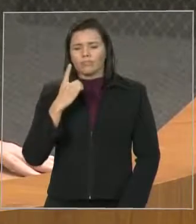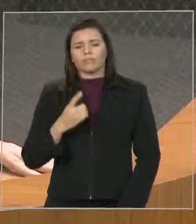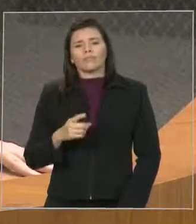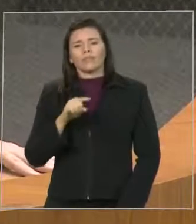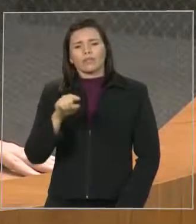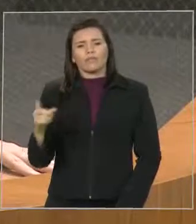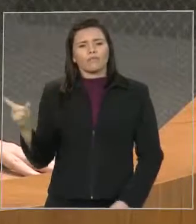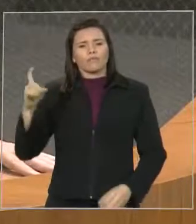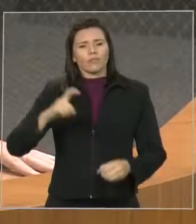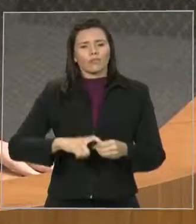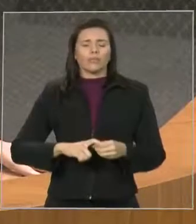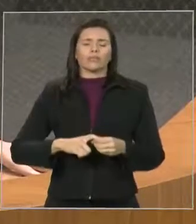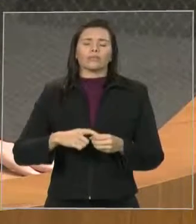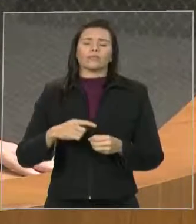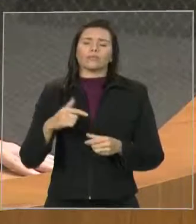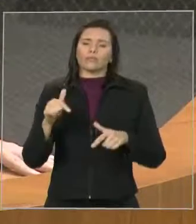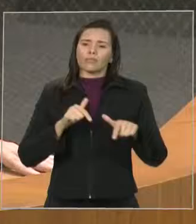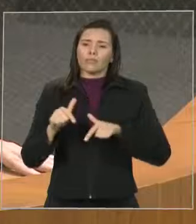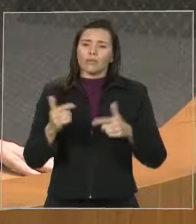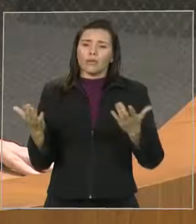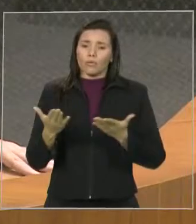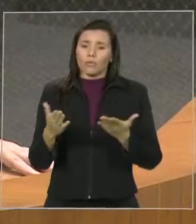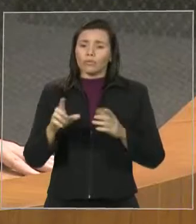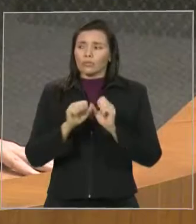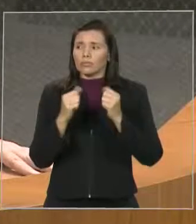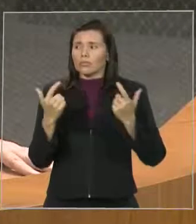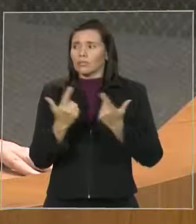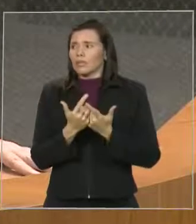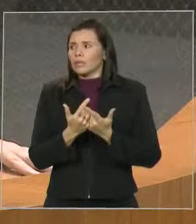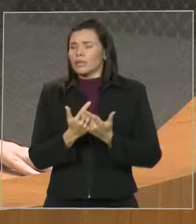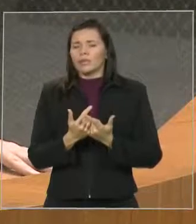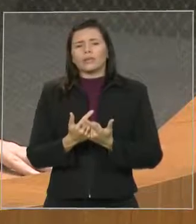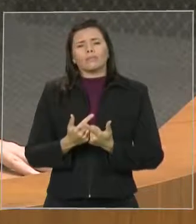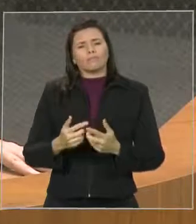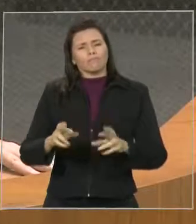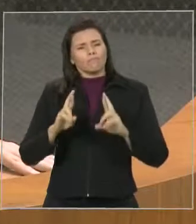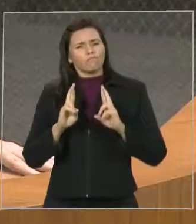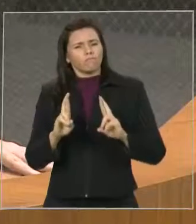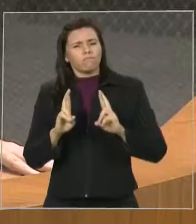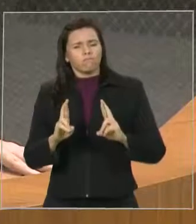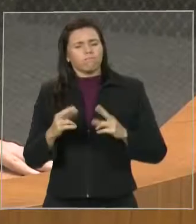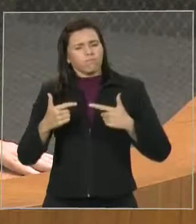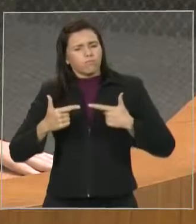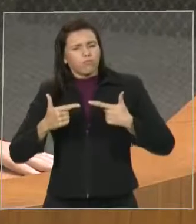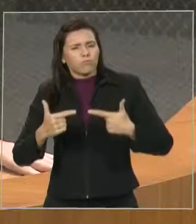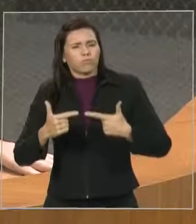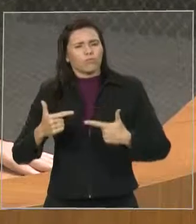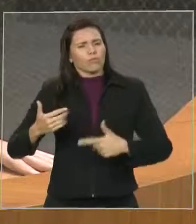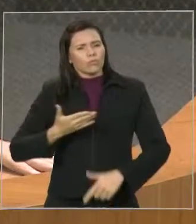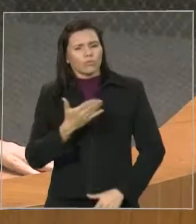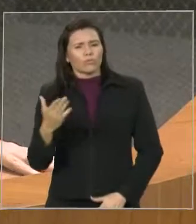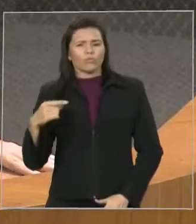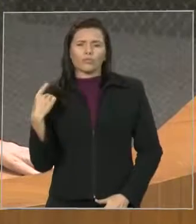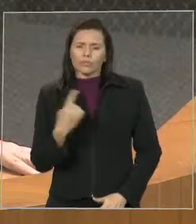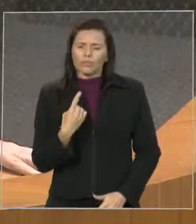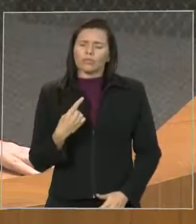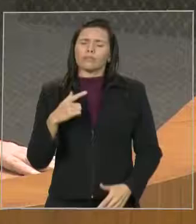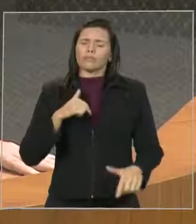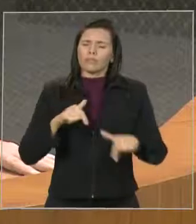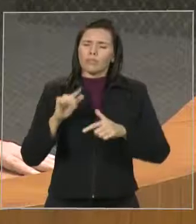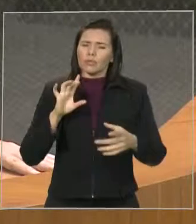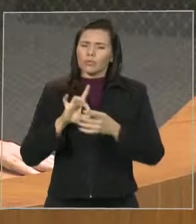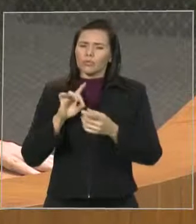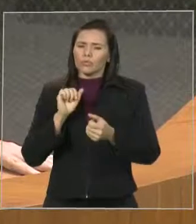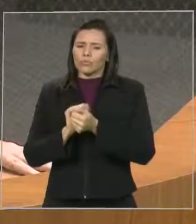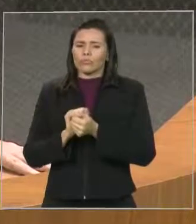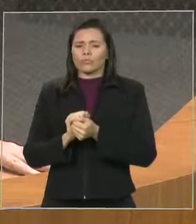desejar que a gente faça aqui o bom combate, importante ressaltando mais uma vez o papel da oposição, mas que a gente faça